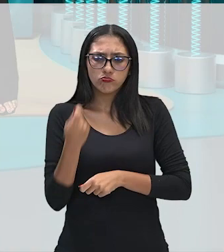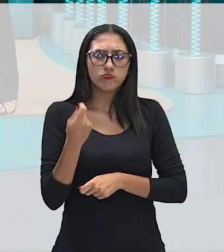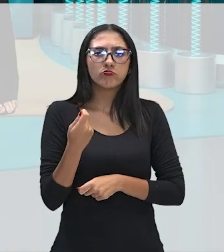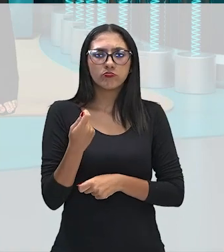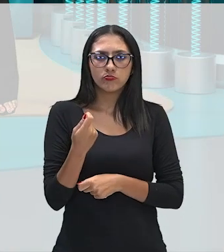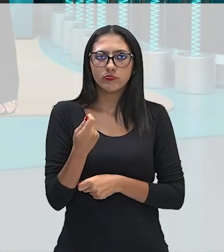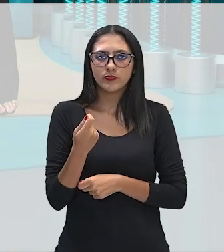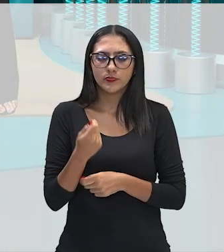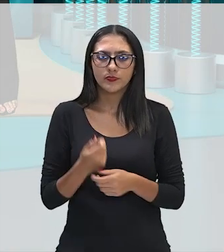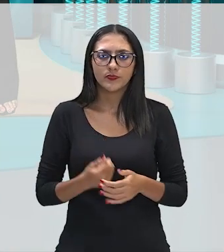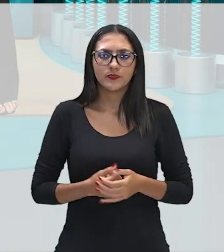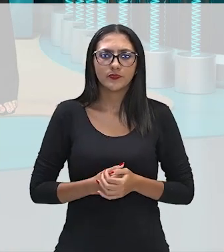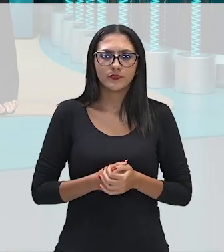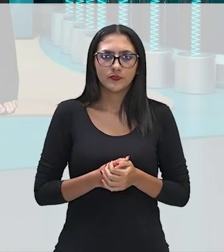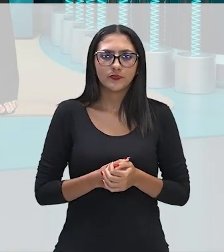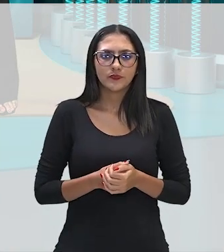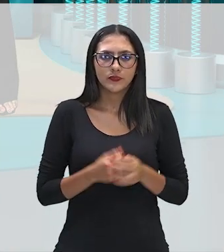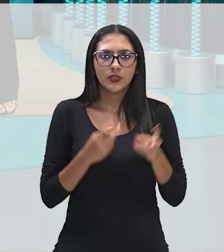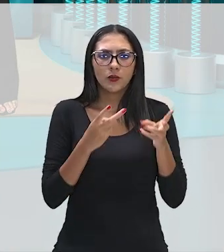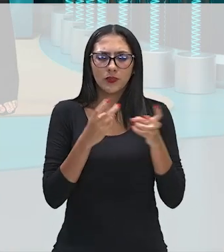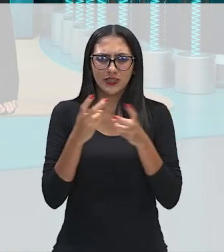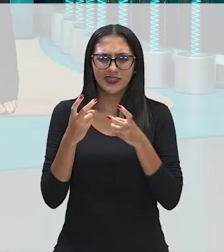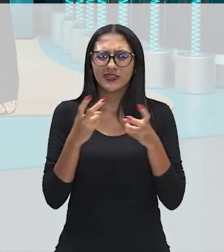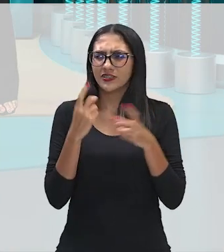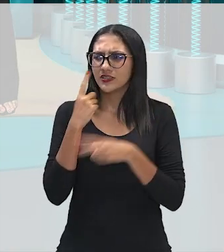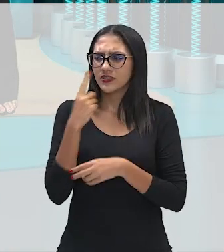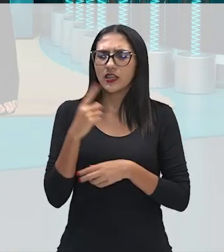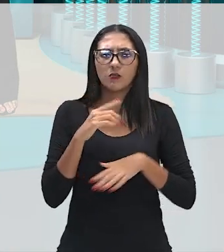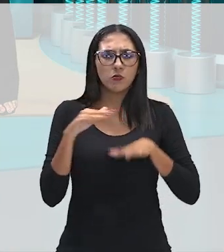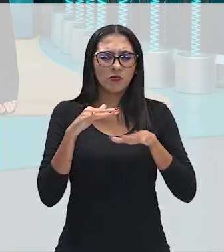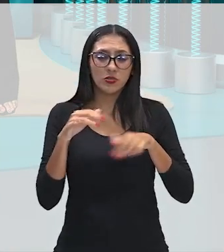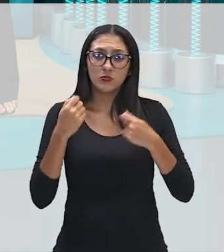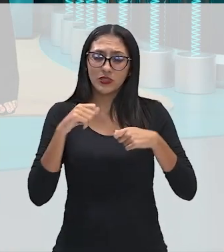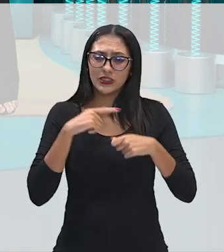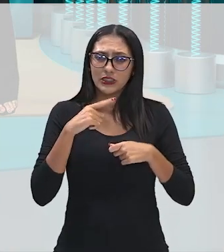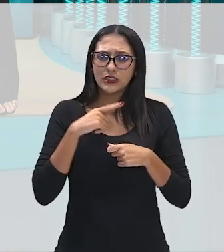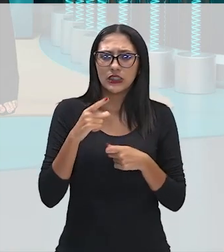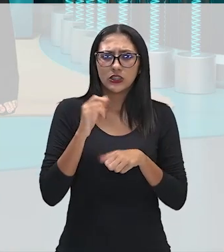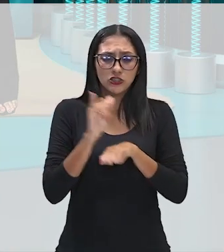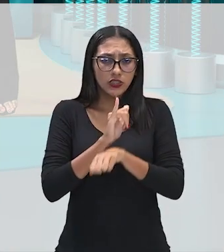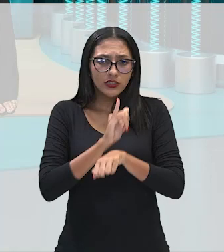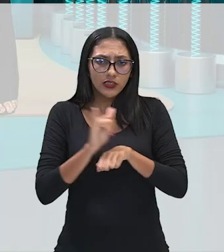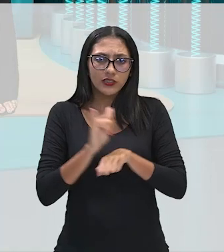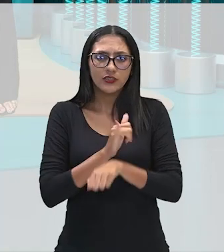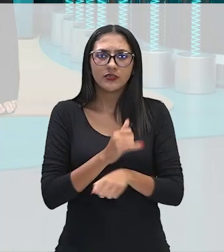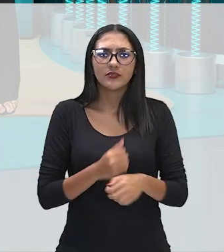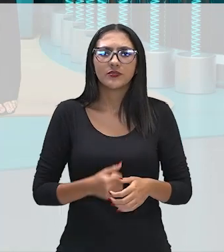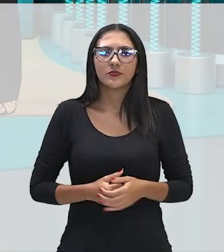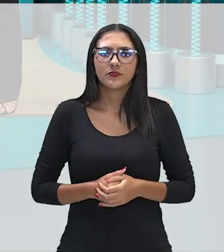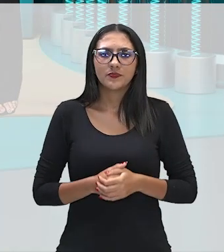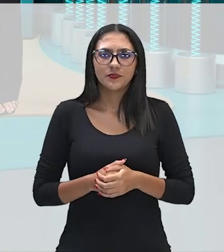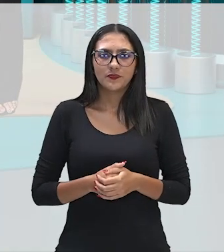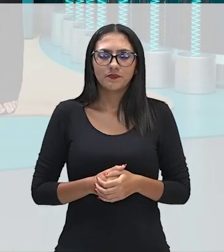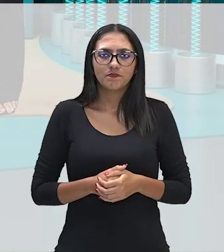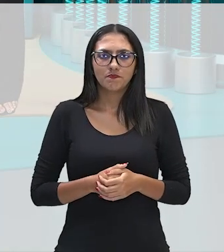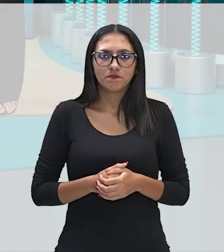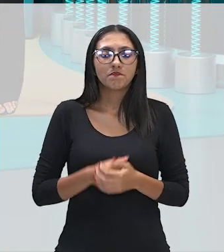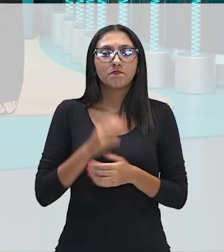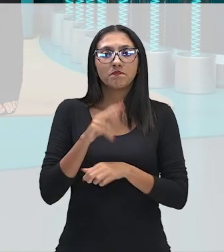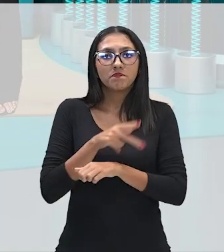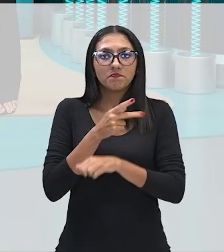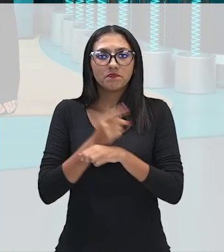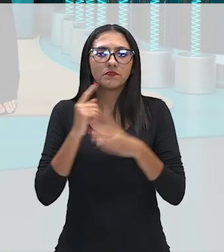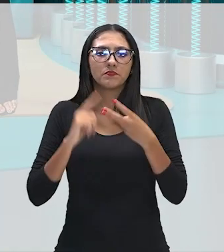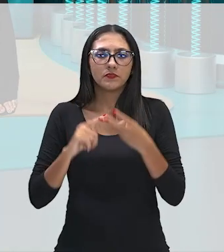peteca, né? Vocês observam aí que tudo tem estratégia de jogo. Tá? E aí depois a gente passa aqui